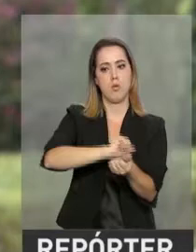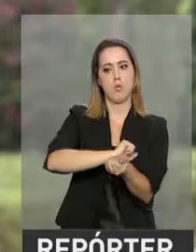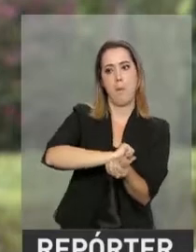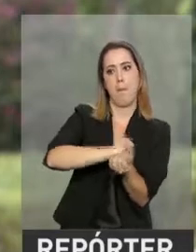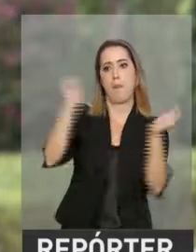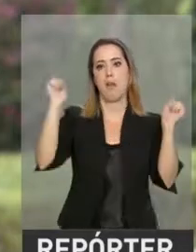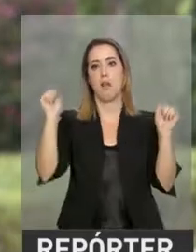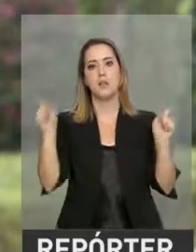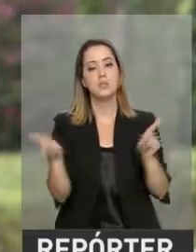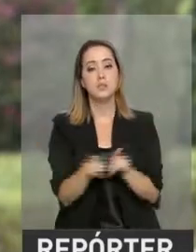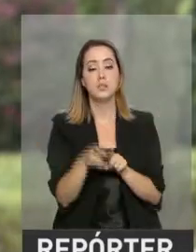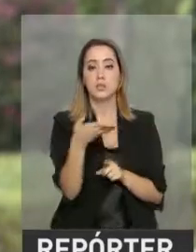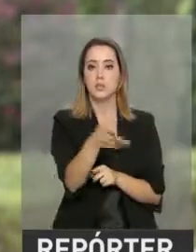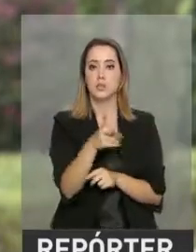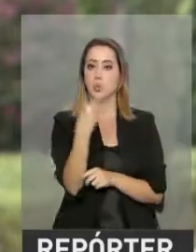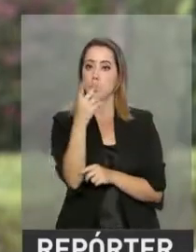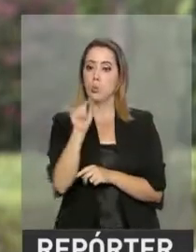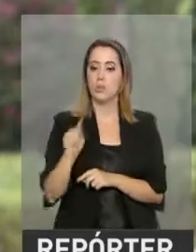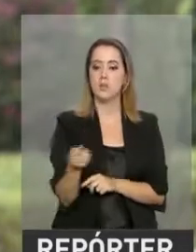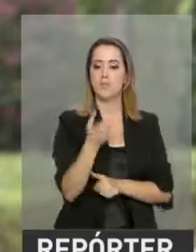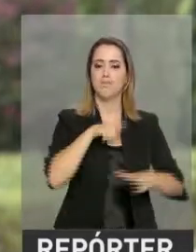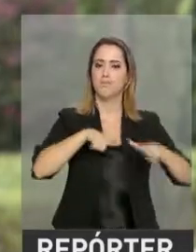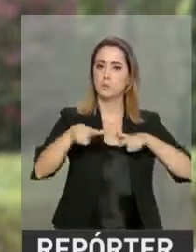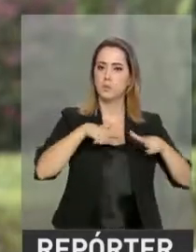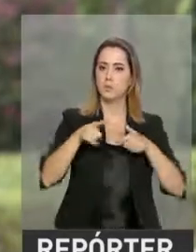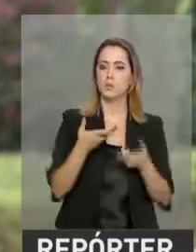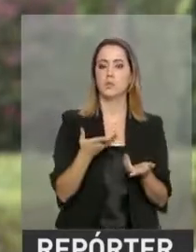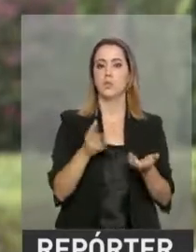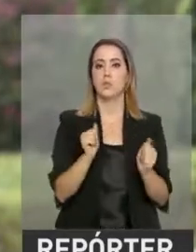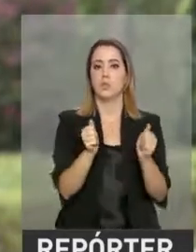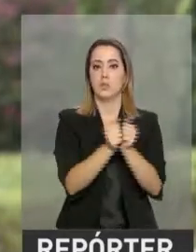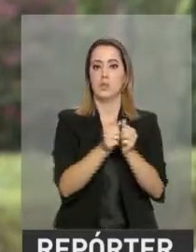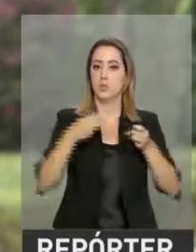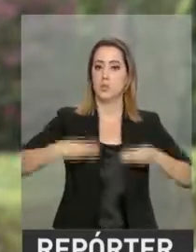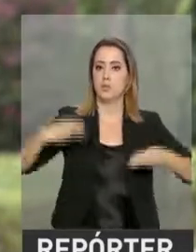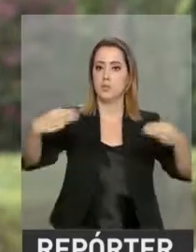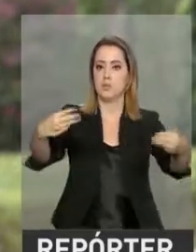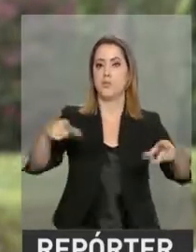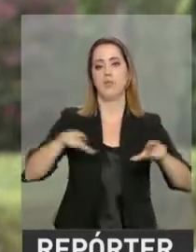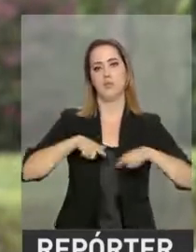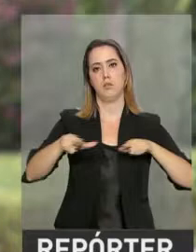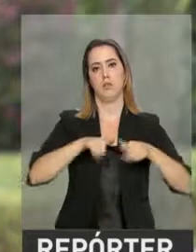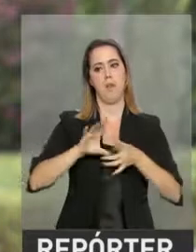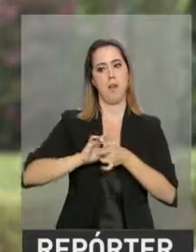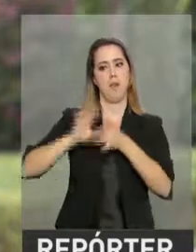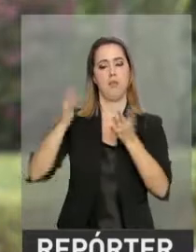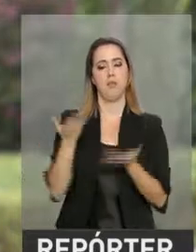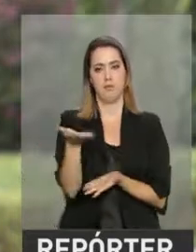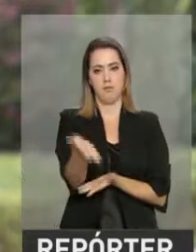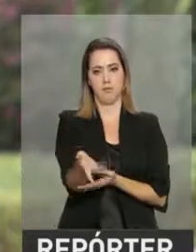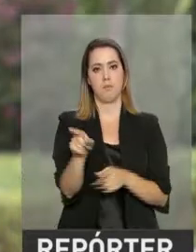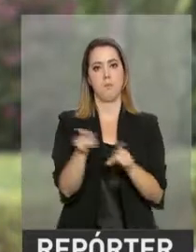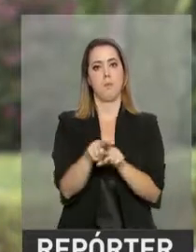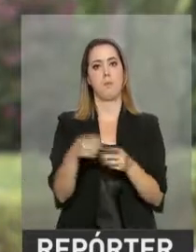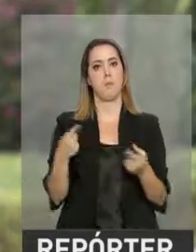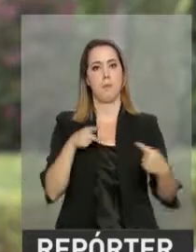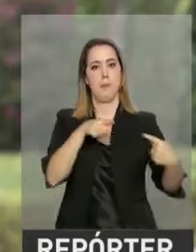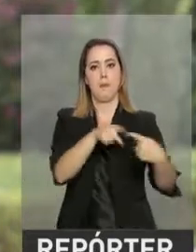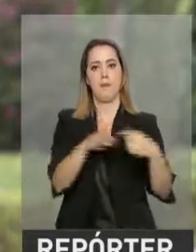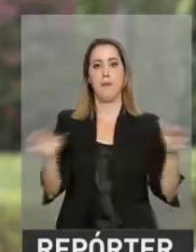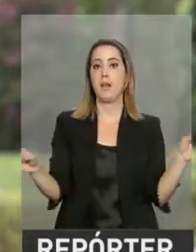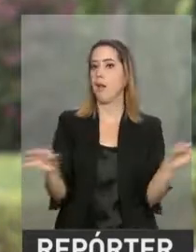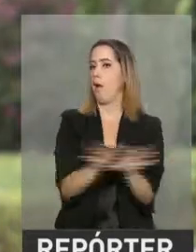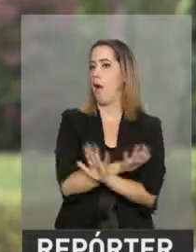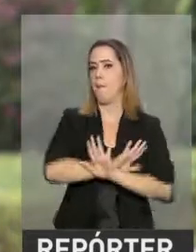duas mil operações do ministério do trabalho e emprego a meta da secretaria de direitos humanos do governo federal é